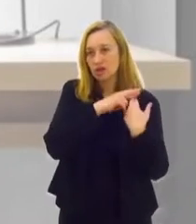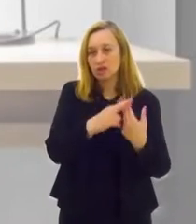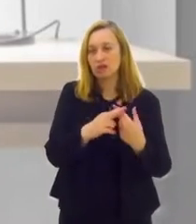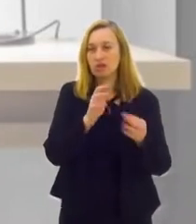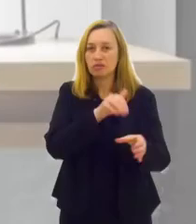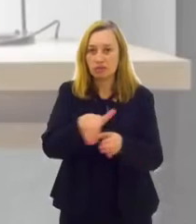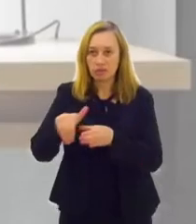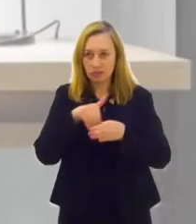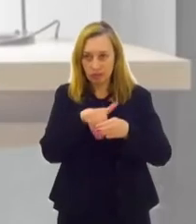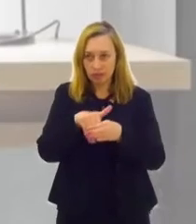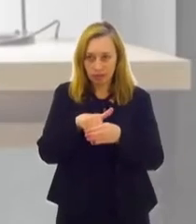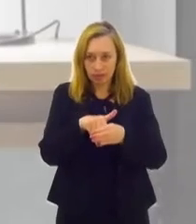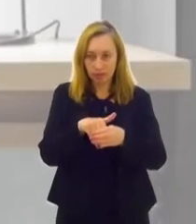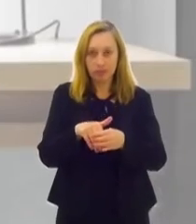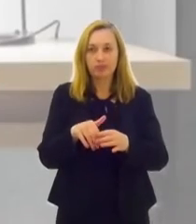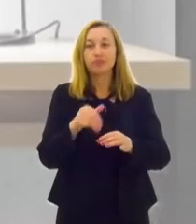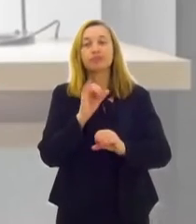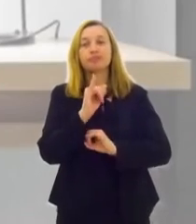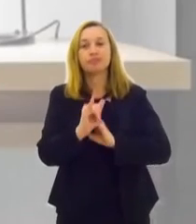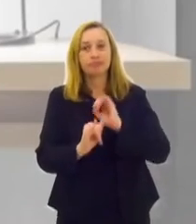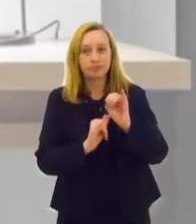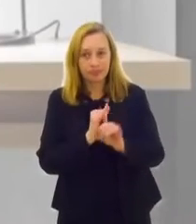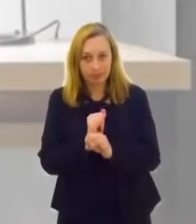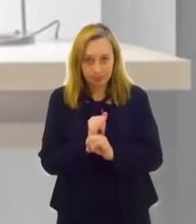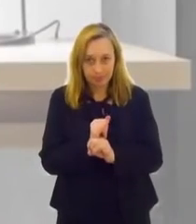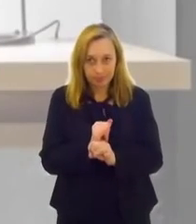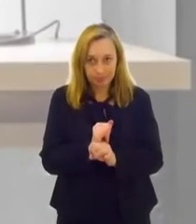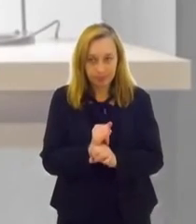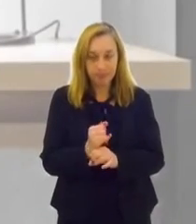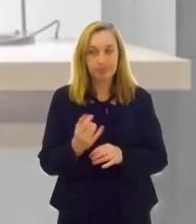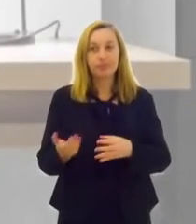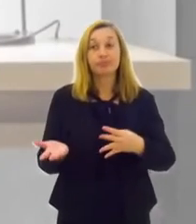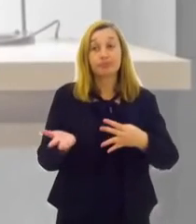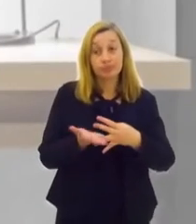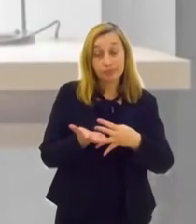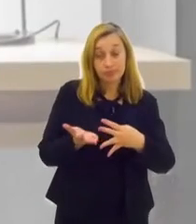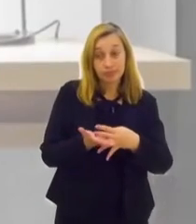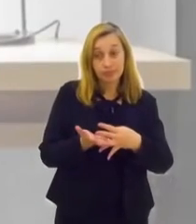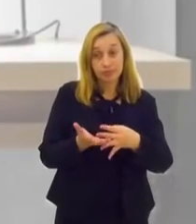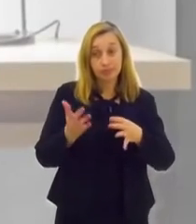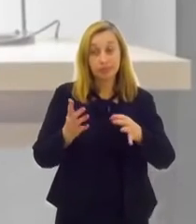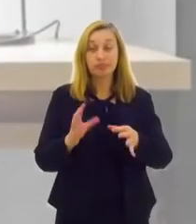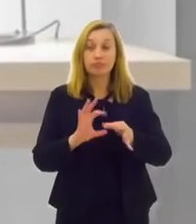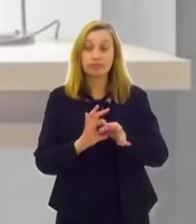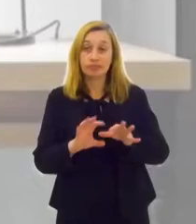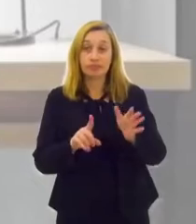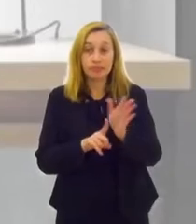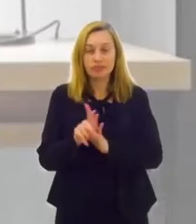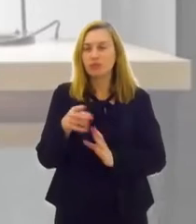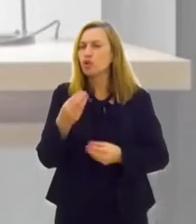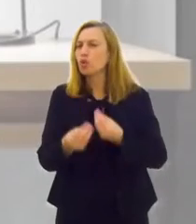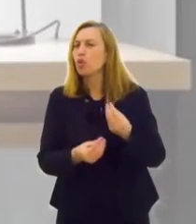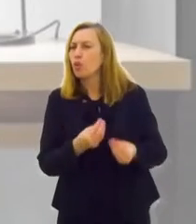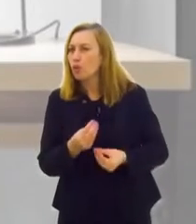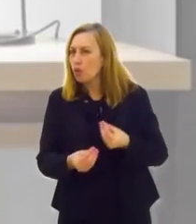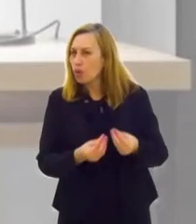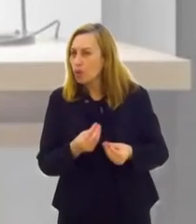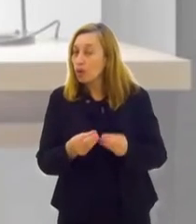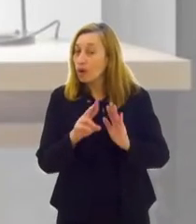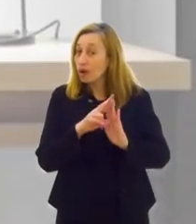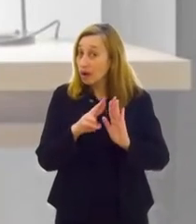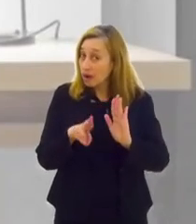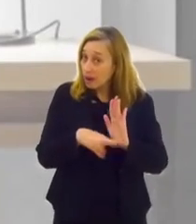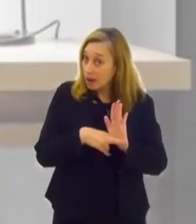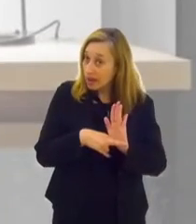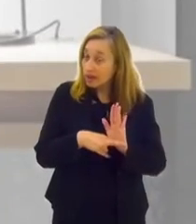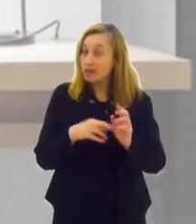responsável pela campanha eleitoral na internet. E na ida para o nosso intervalo, eu deixei aqui a pergunta